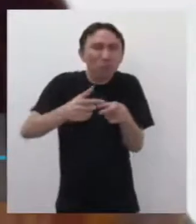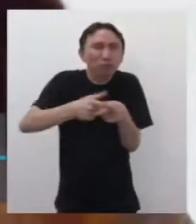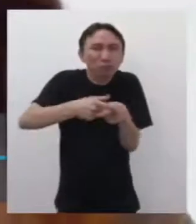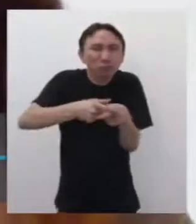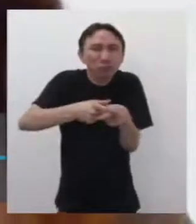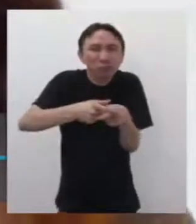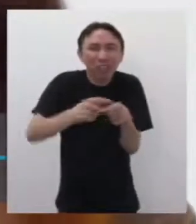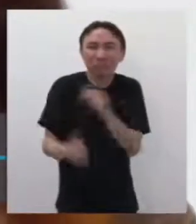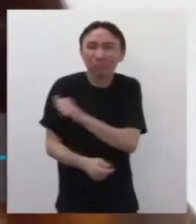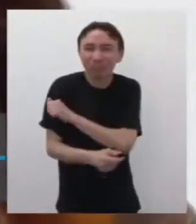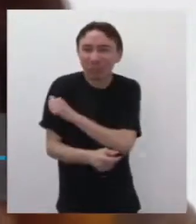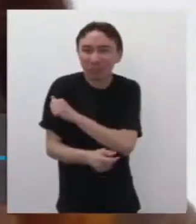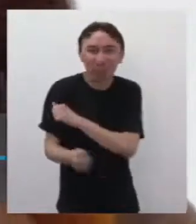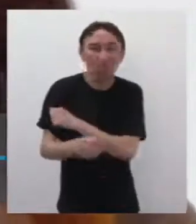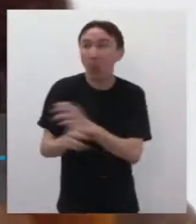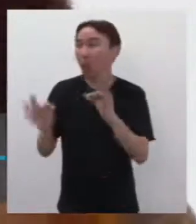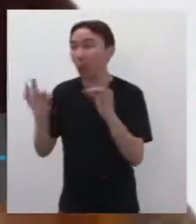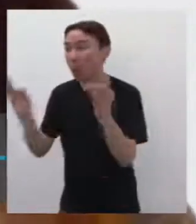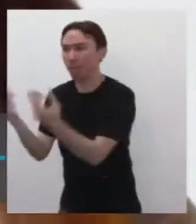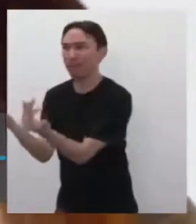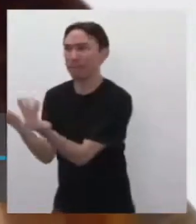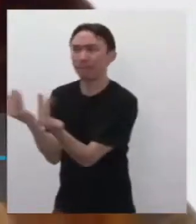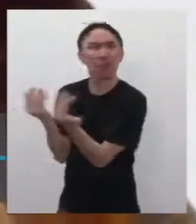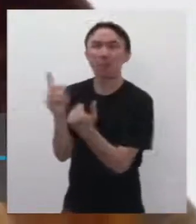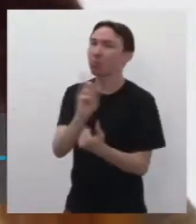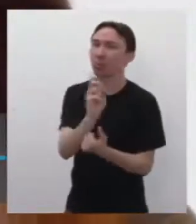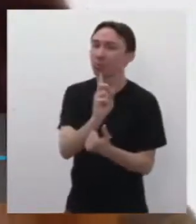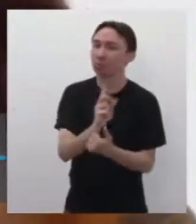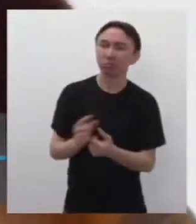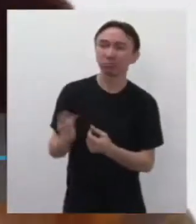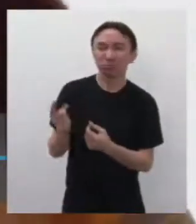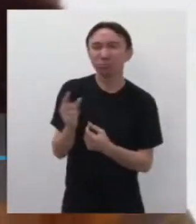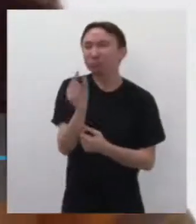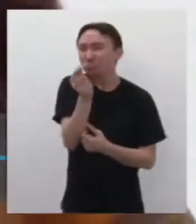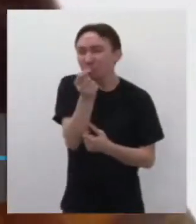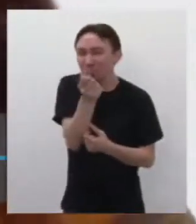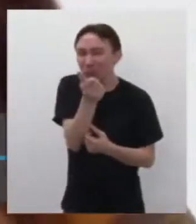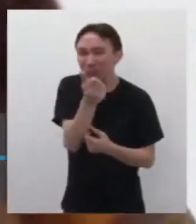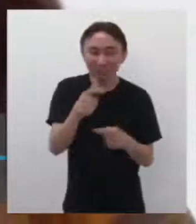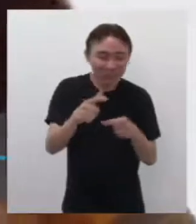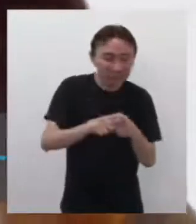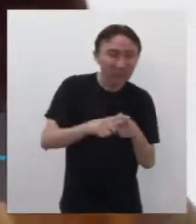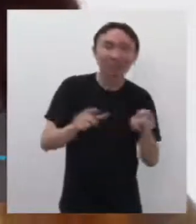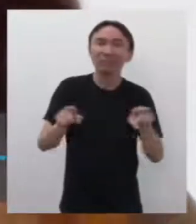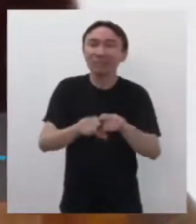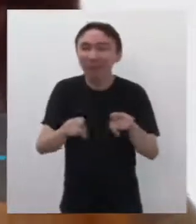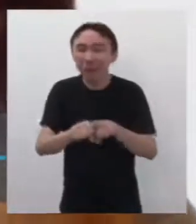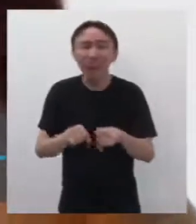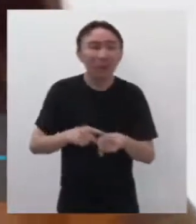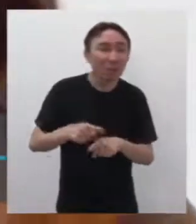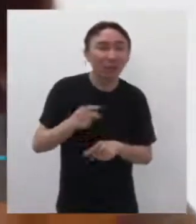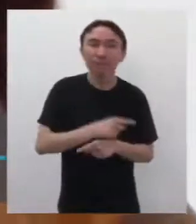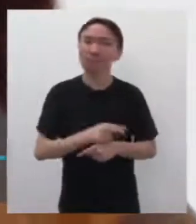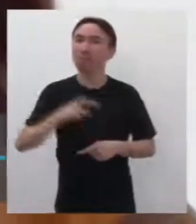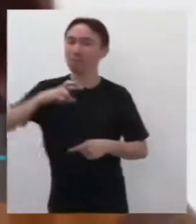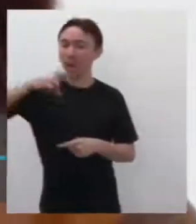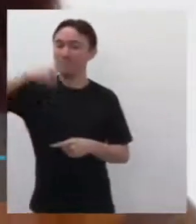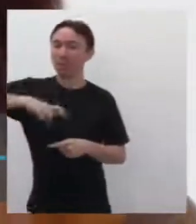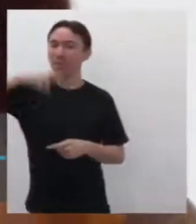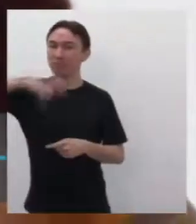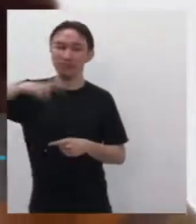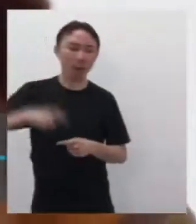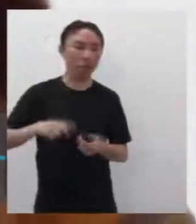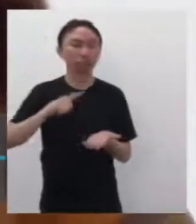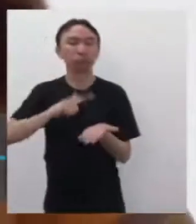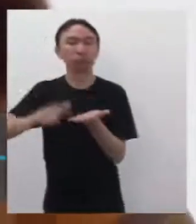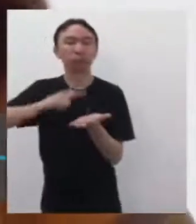estar atento a protocolos sanitários bem rígidos, e a gente tem mesmo um